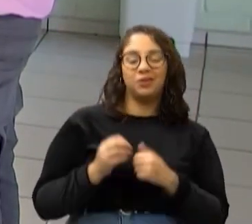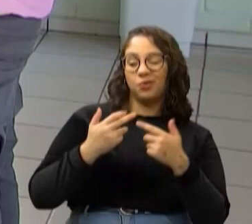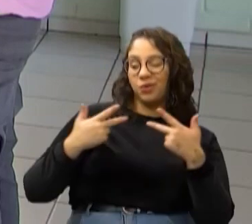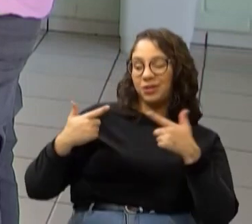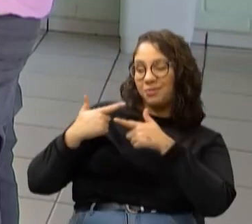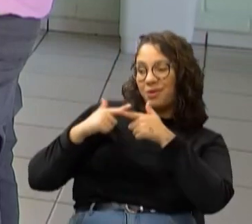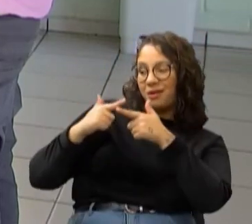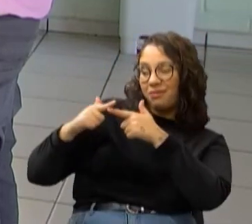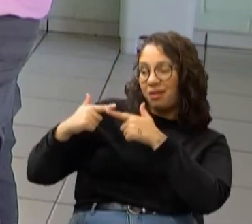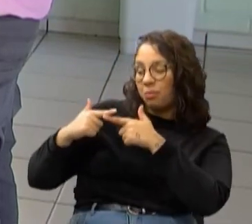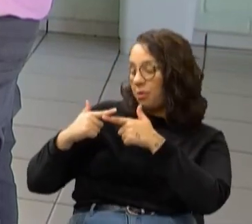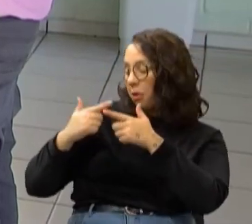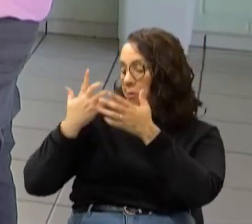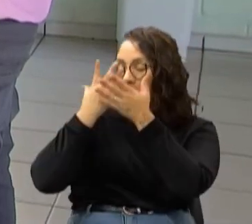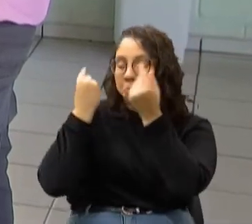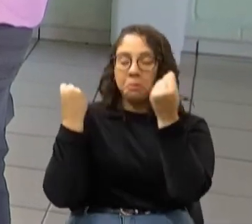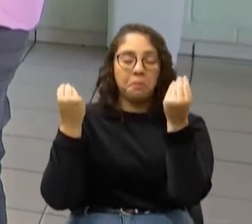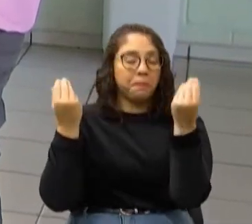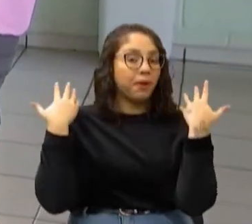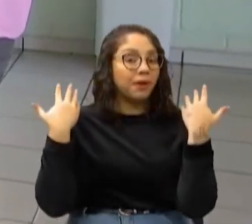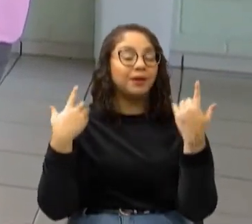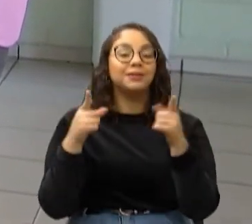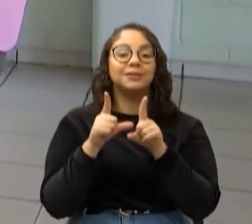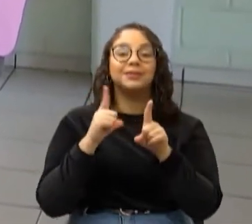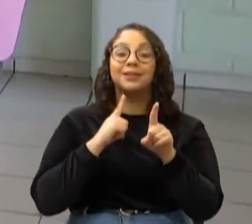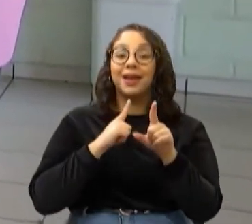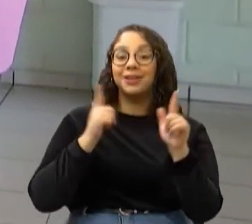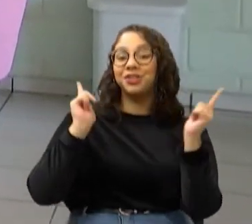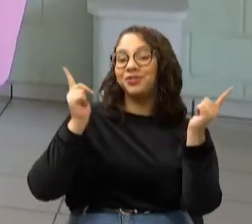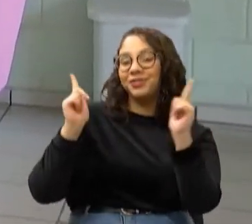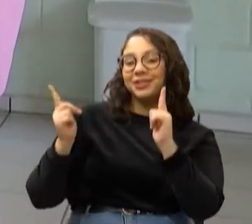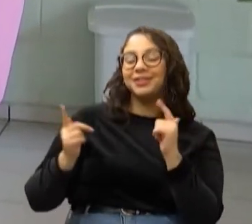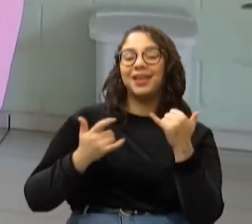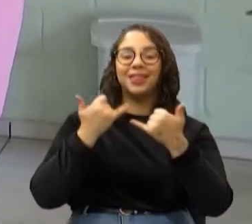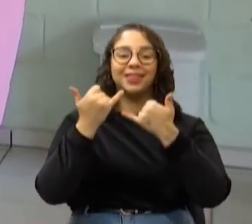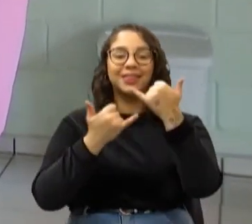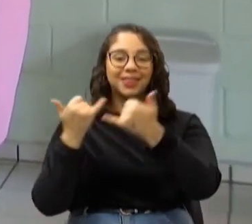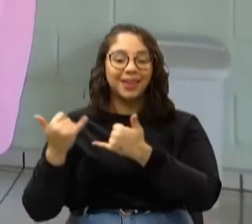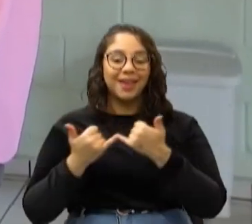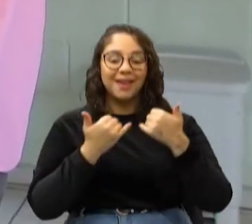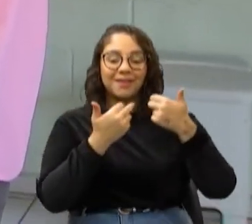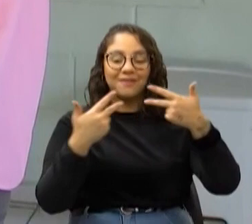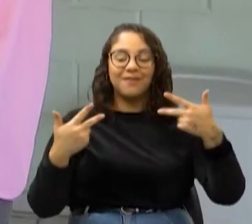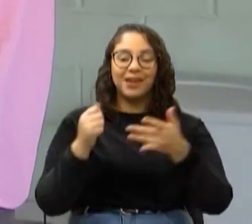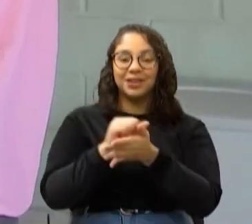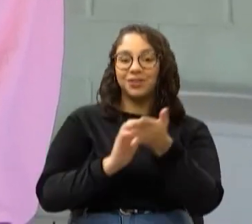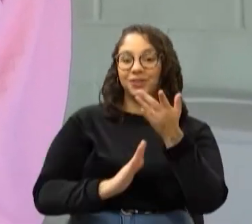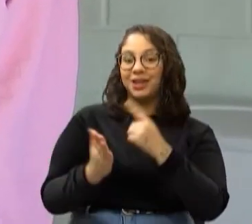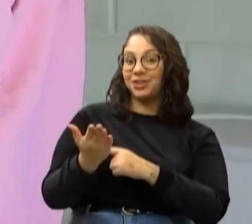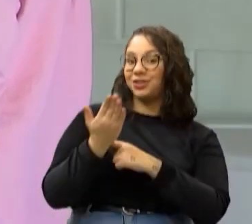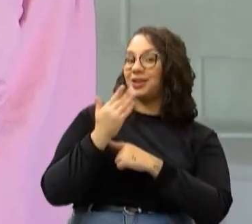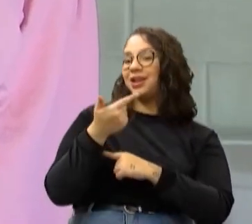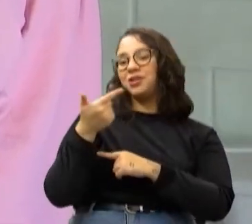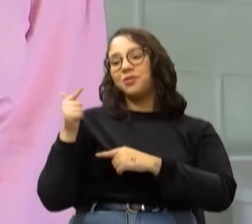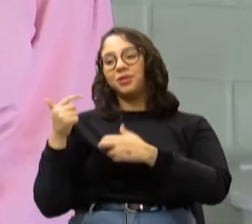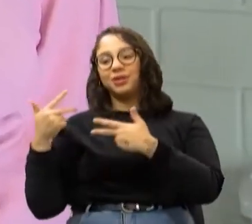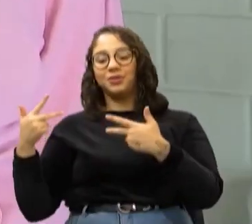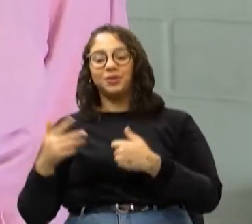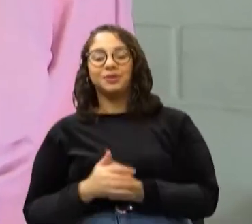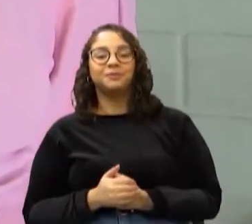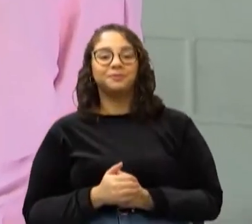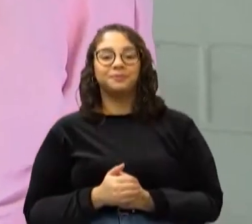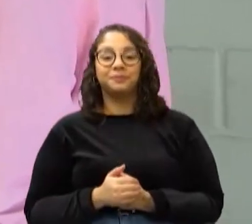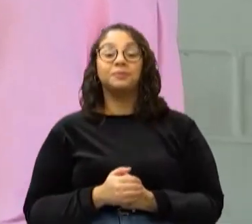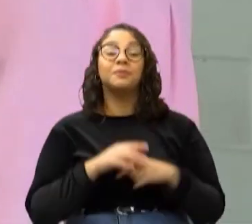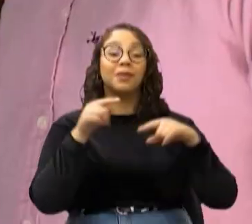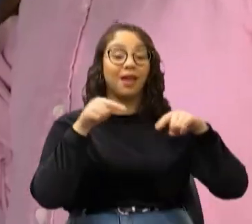outro, aqui a gente esquece dos nossos problemas, aqui a gente se diverte bastante, a gente tem várias atividades para nos ajudar, e